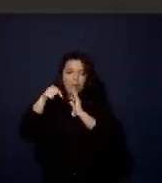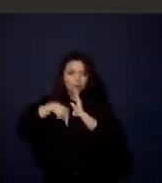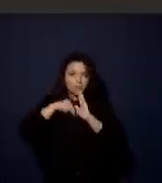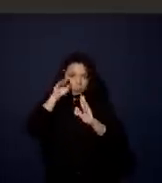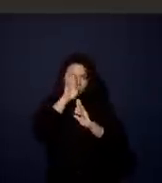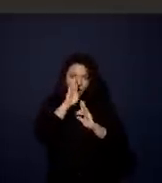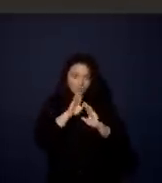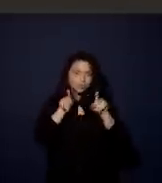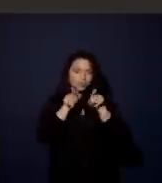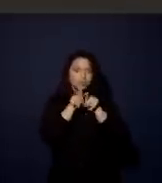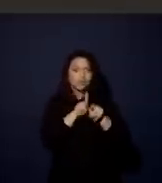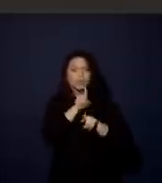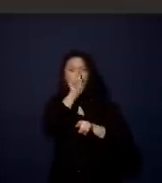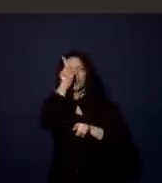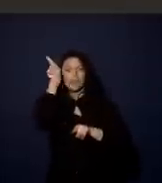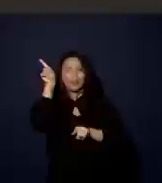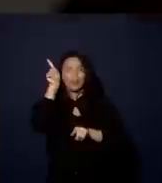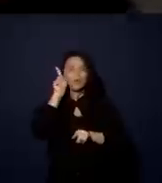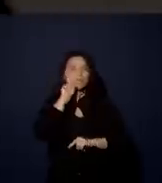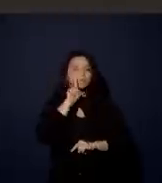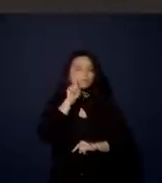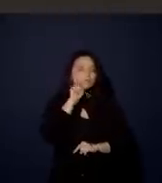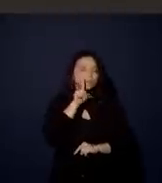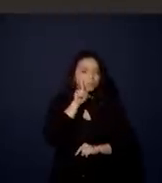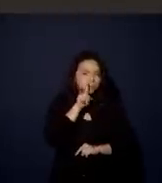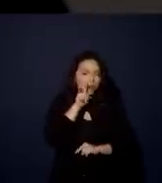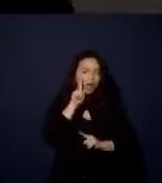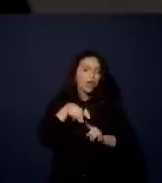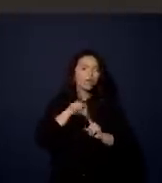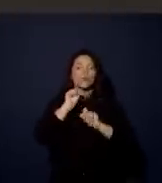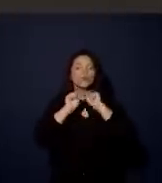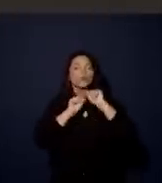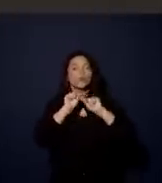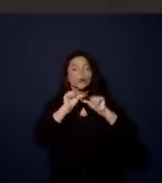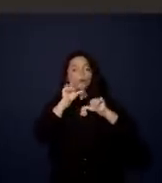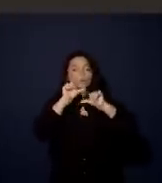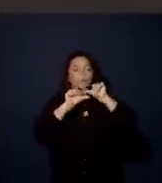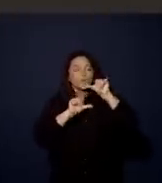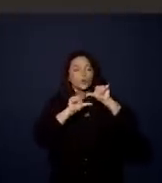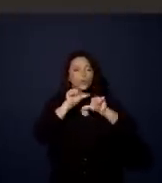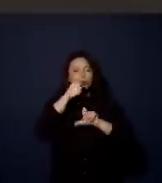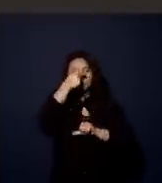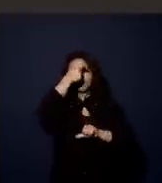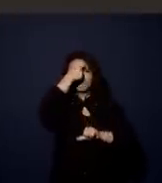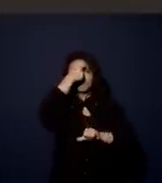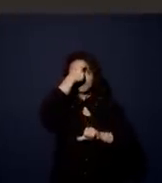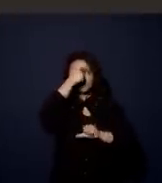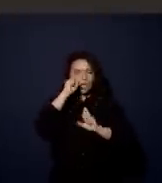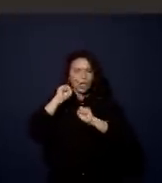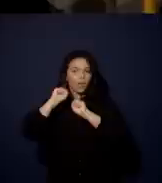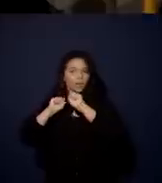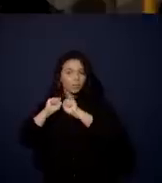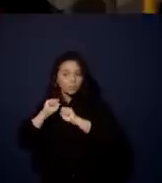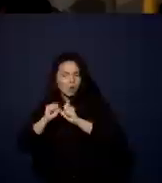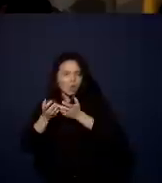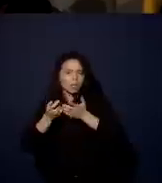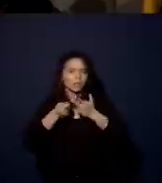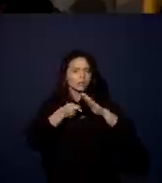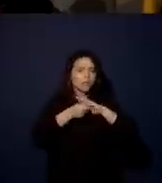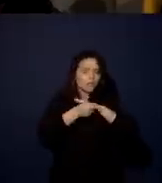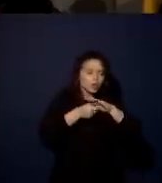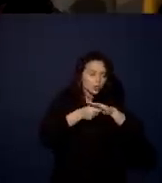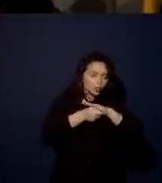foi acho que uma mudança de mentalidade no geral né das empresas dos investidores